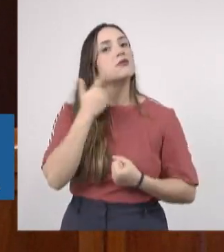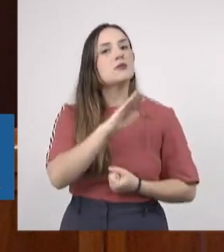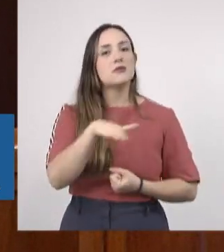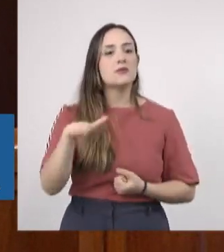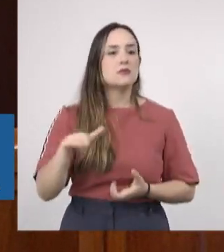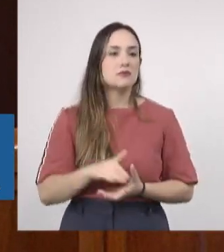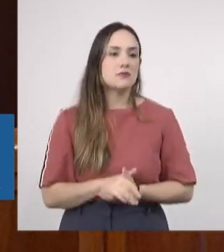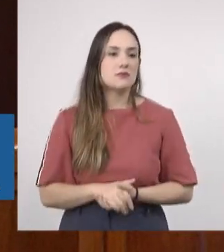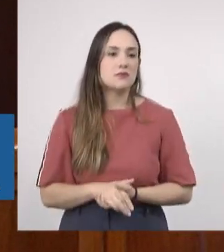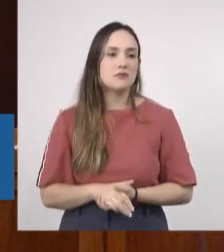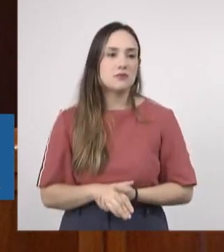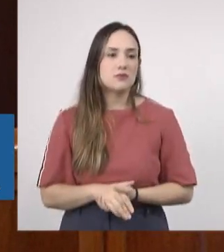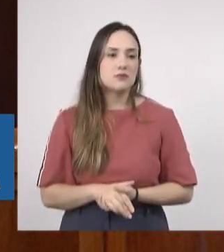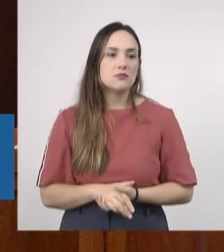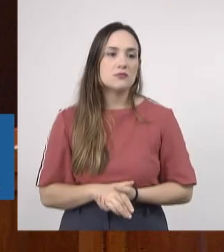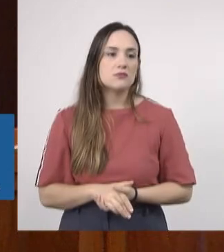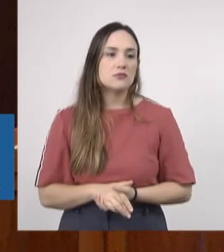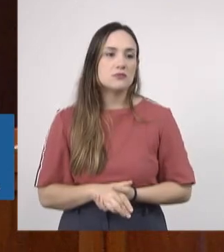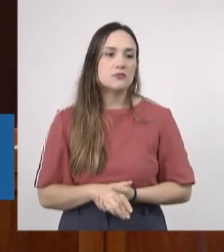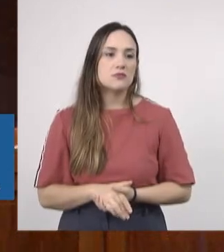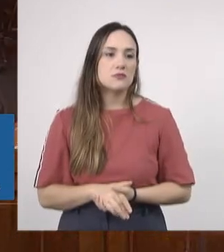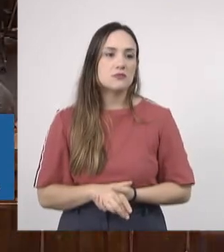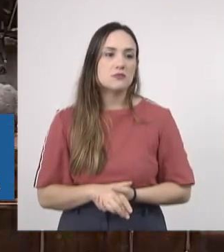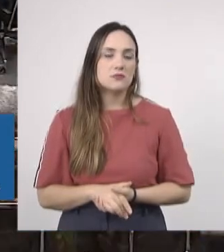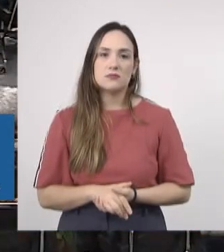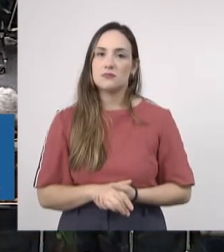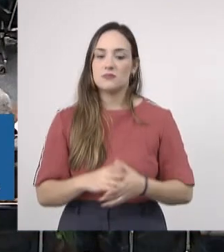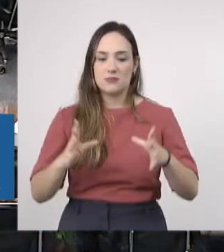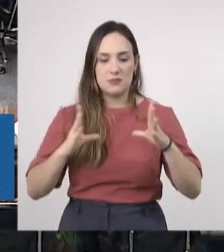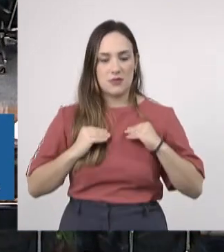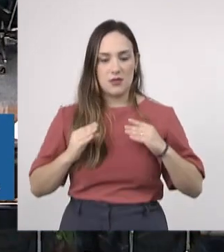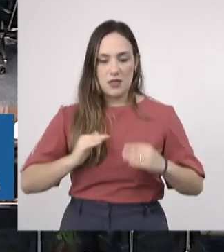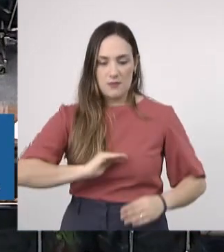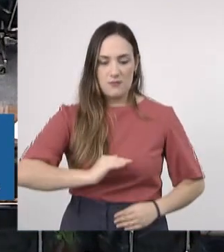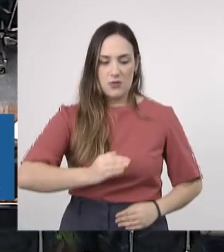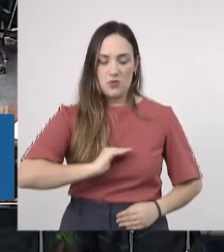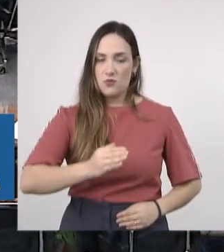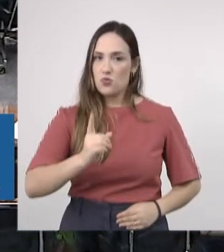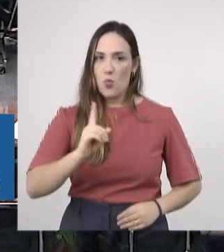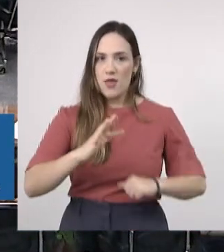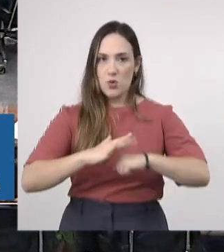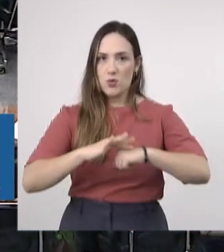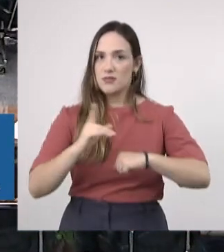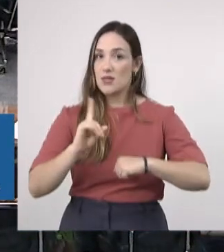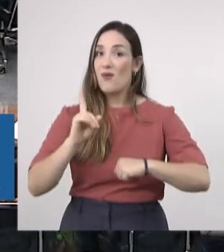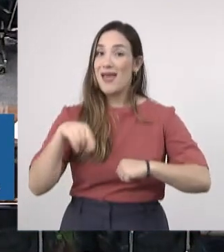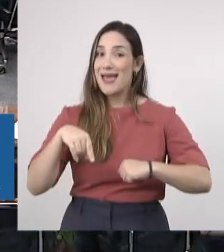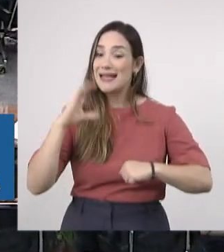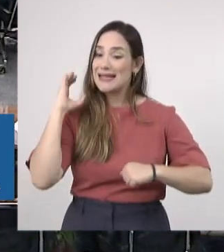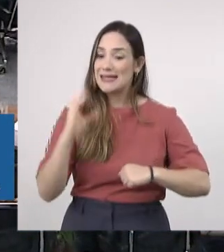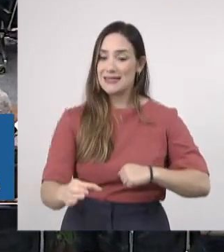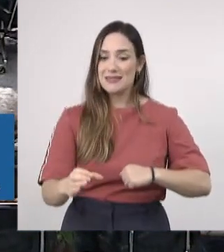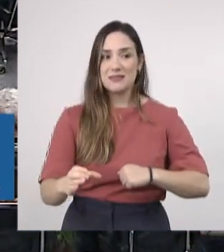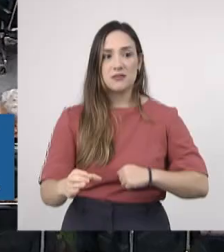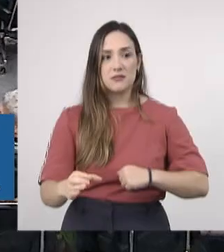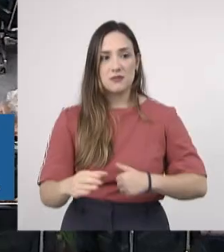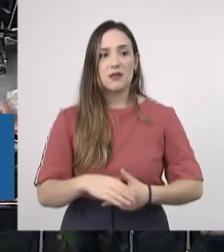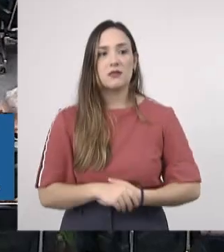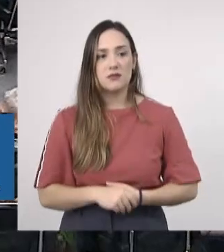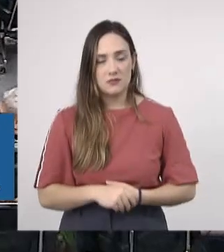crianças. Permite só uma fala? Pedofilia não é doença, pedofilia é crime, tem que ser tratado como crime,